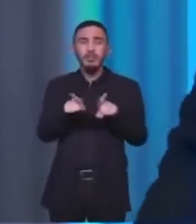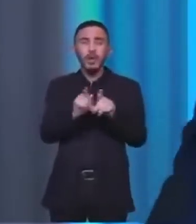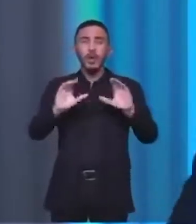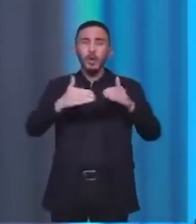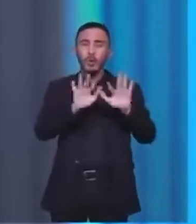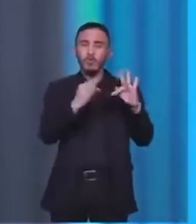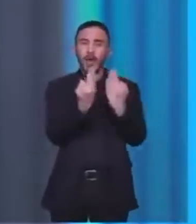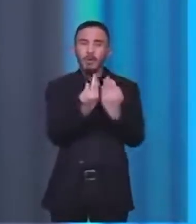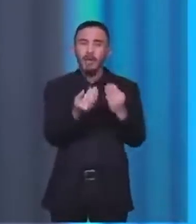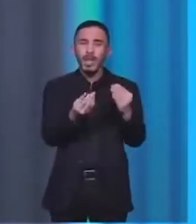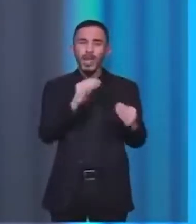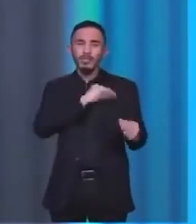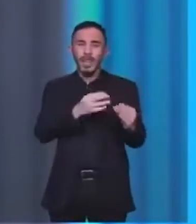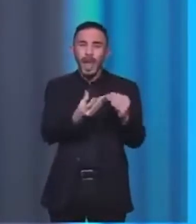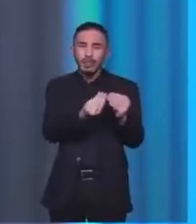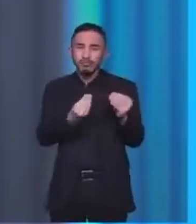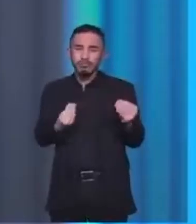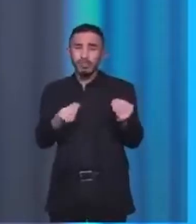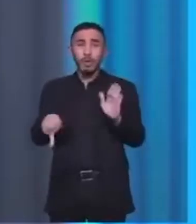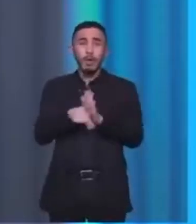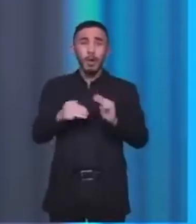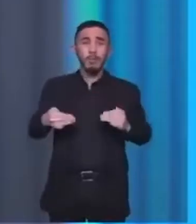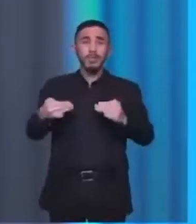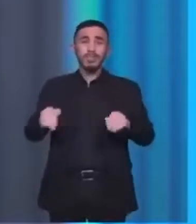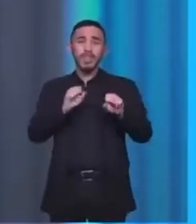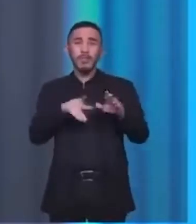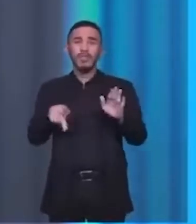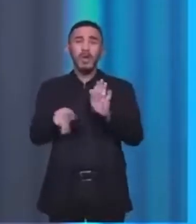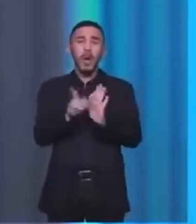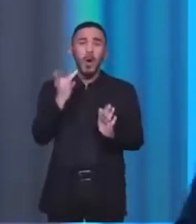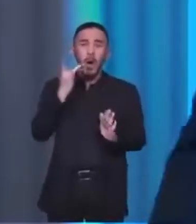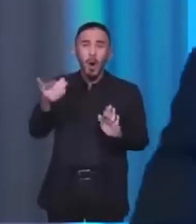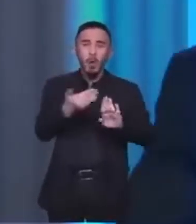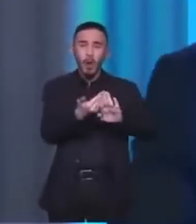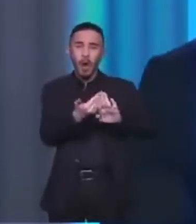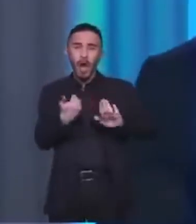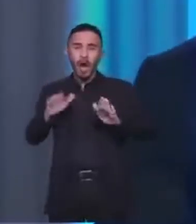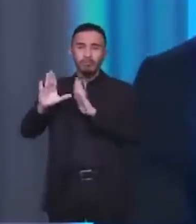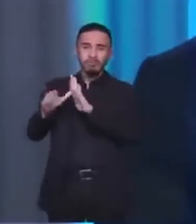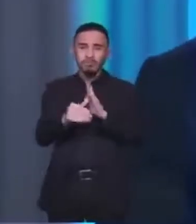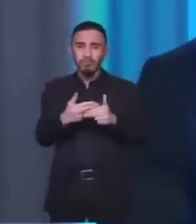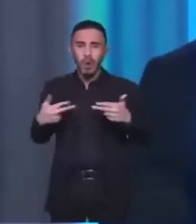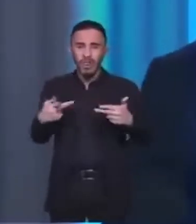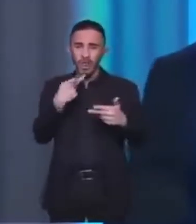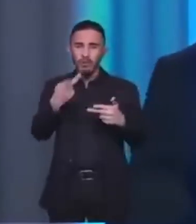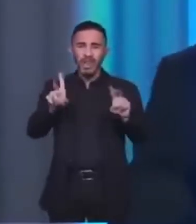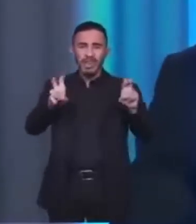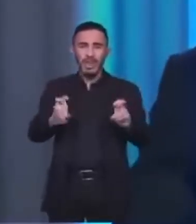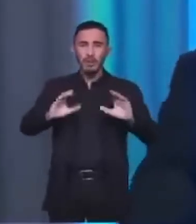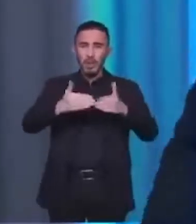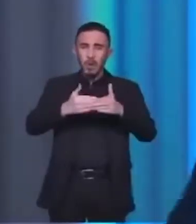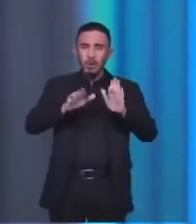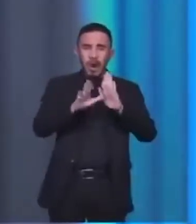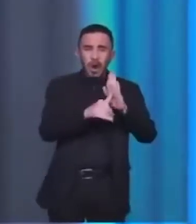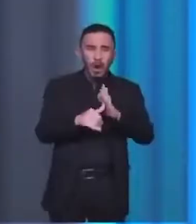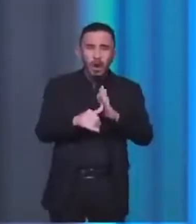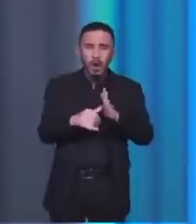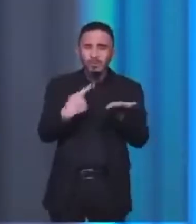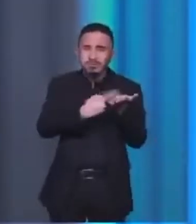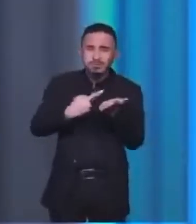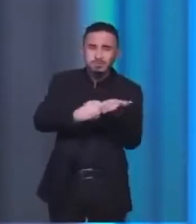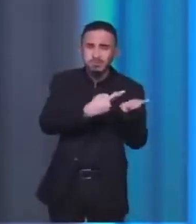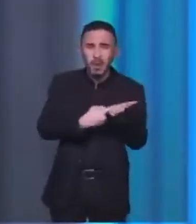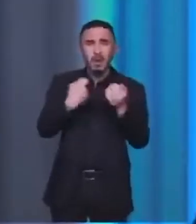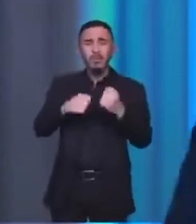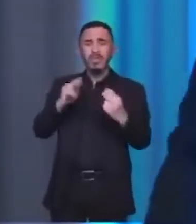sabe, do Ministério da Educação, com barra de ouro. Ele falar de quadrilha comigo? Ele precisava se olhar